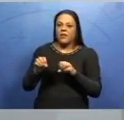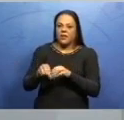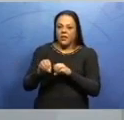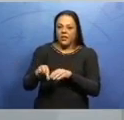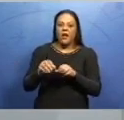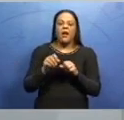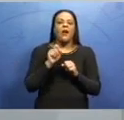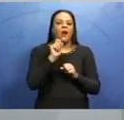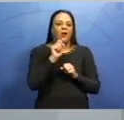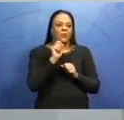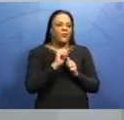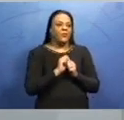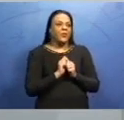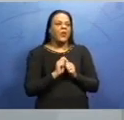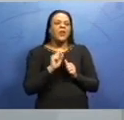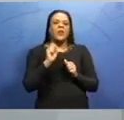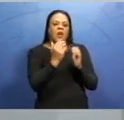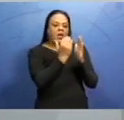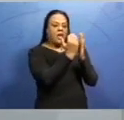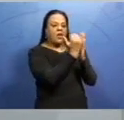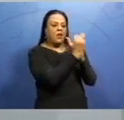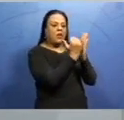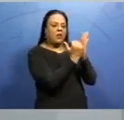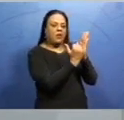Receita culinária é um texto